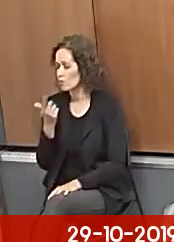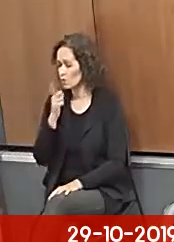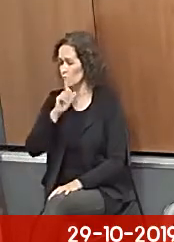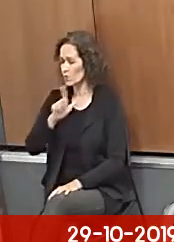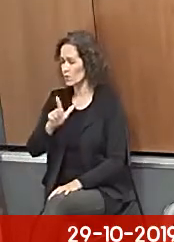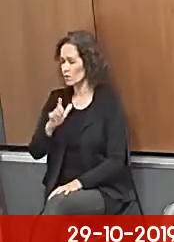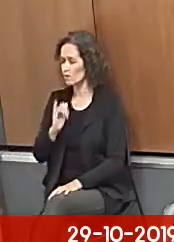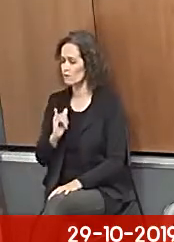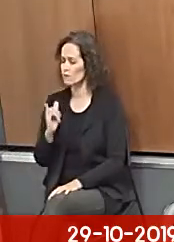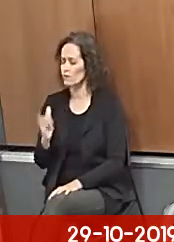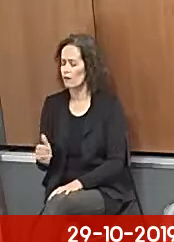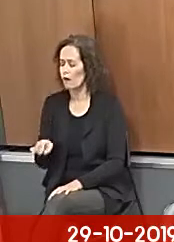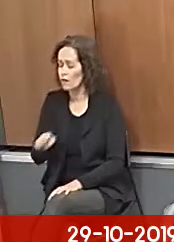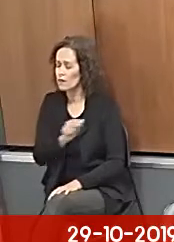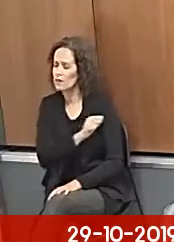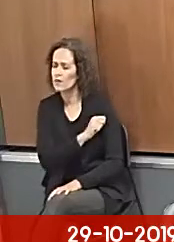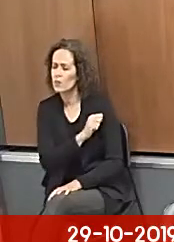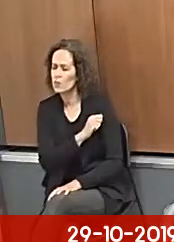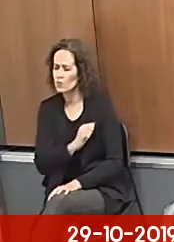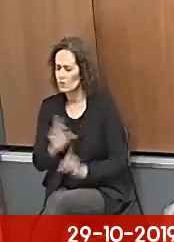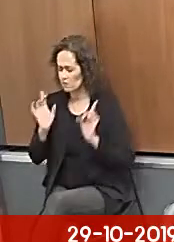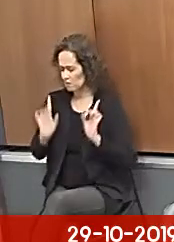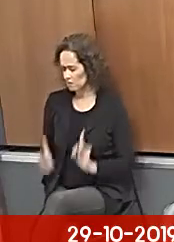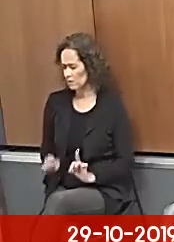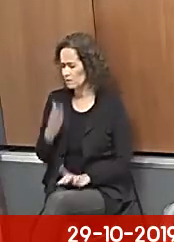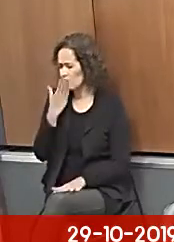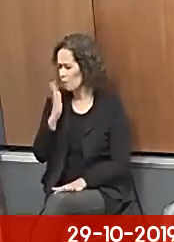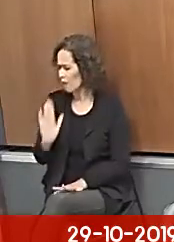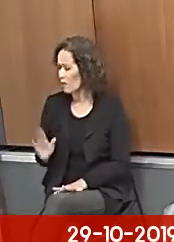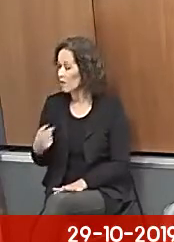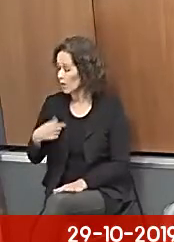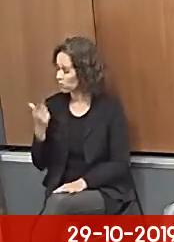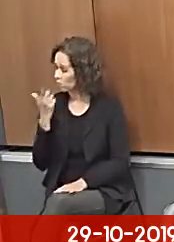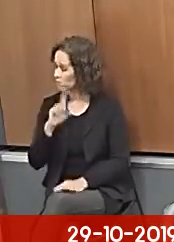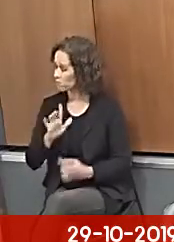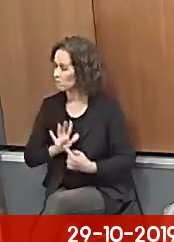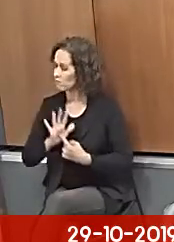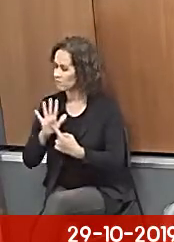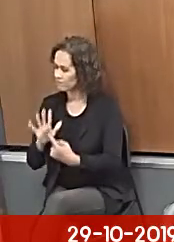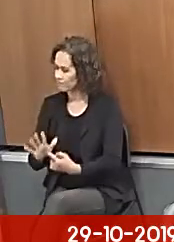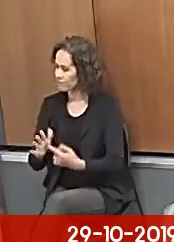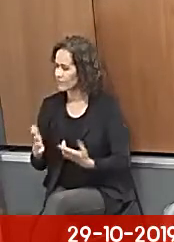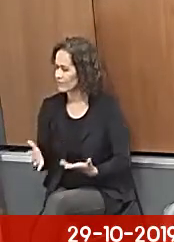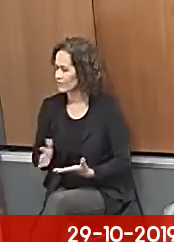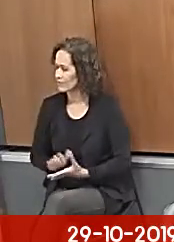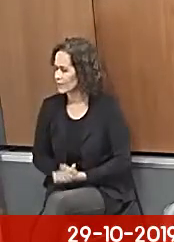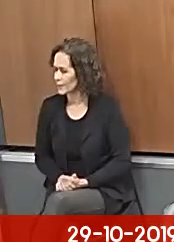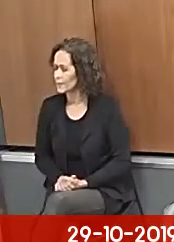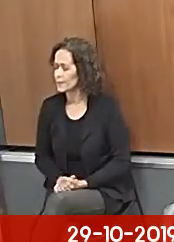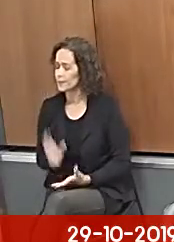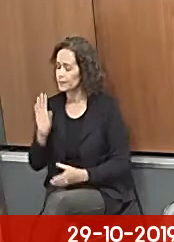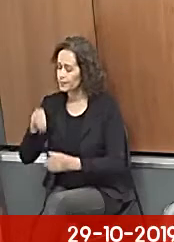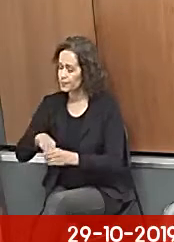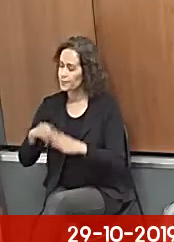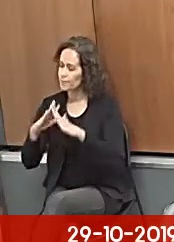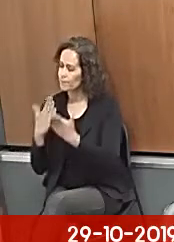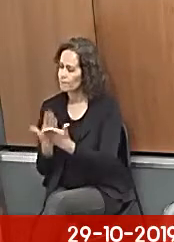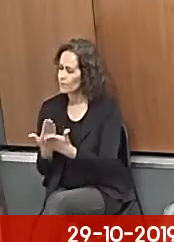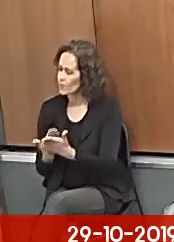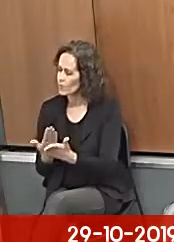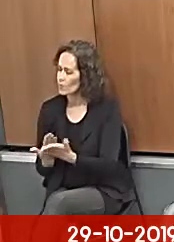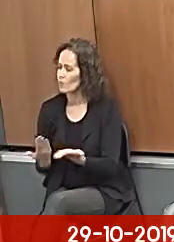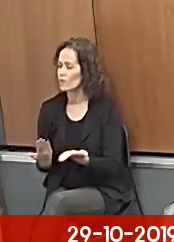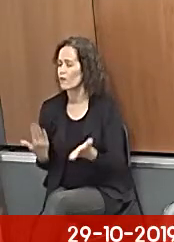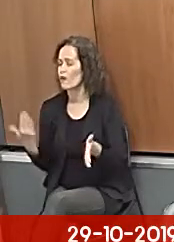tipo de deficiência que esse aluno tem. Tá, isso é tanto da parte de iniciação esportiva, dentro da escola, até